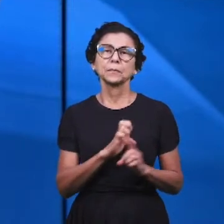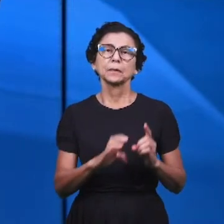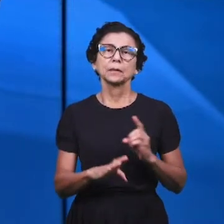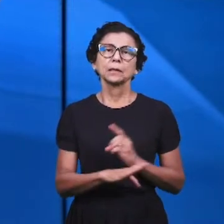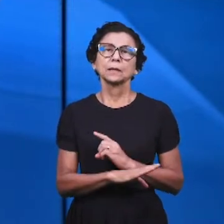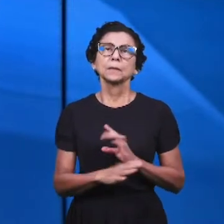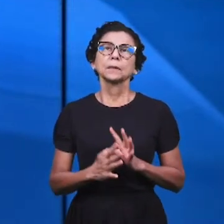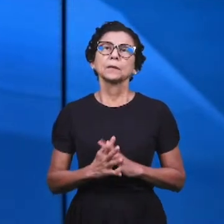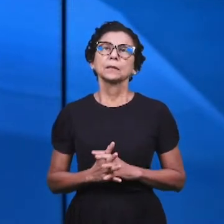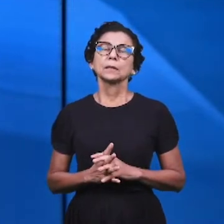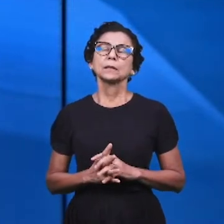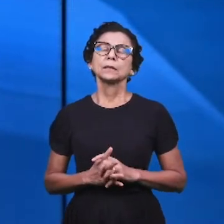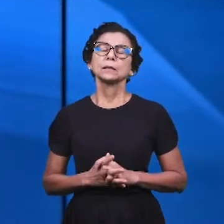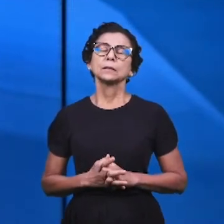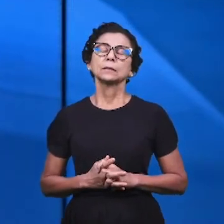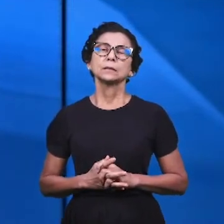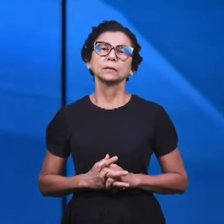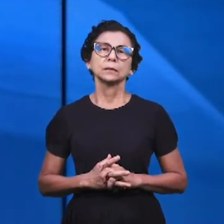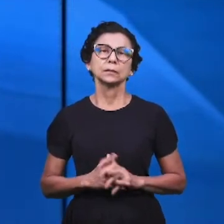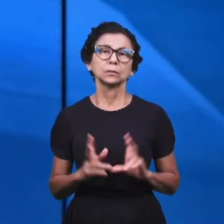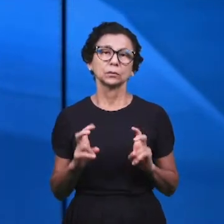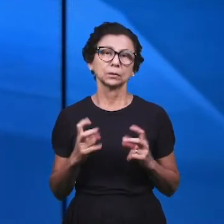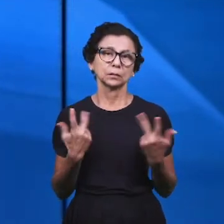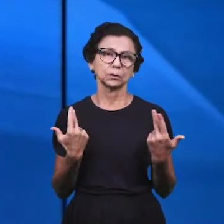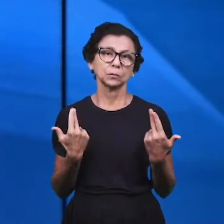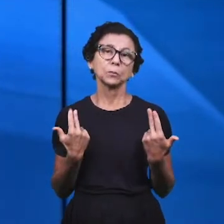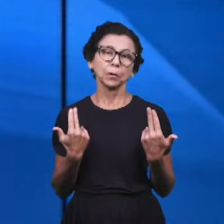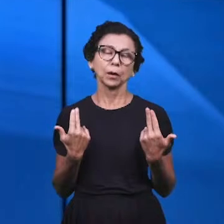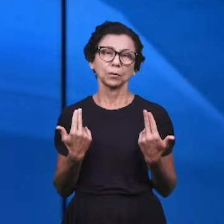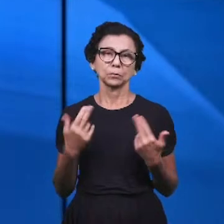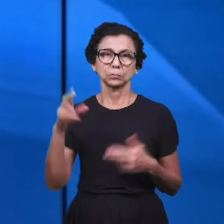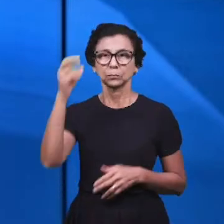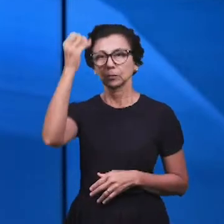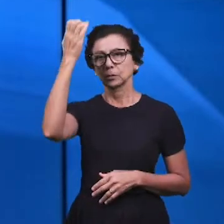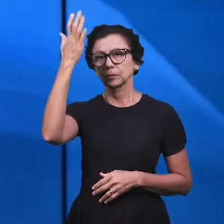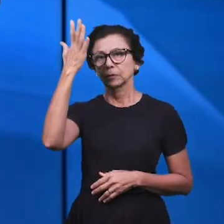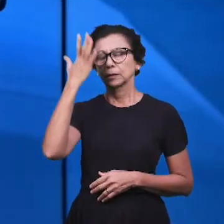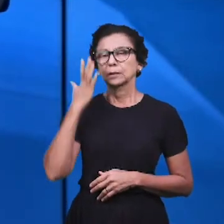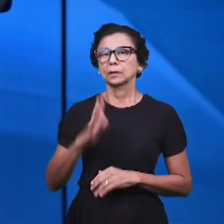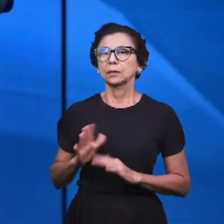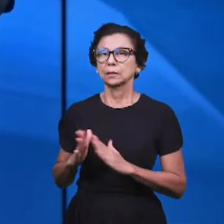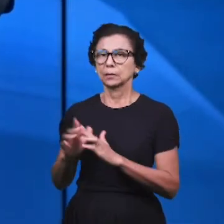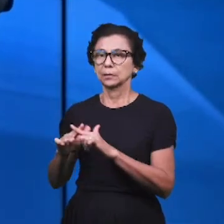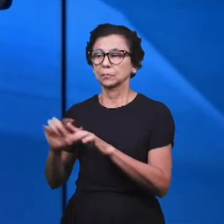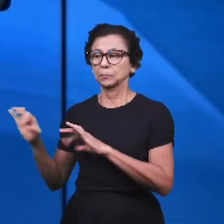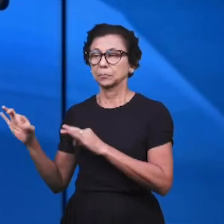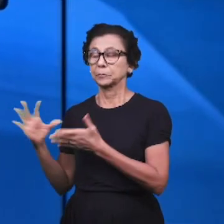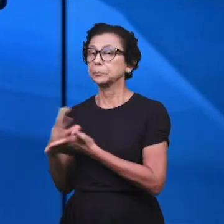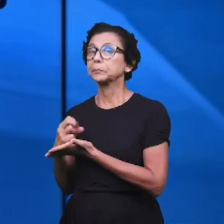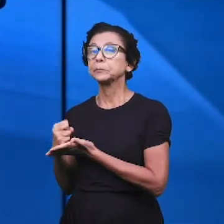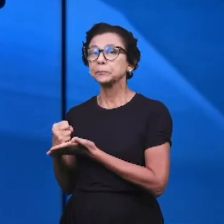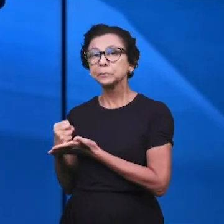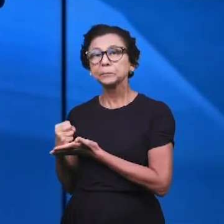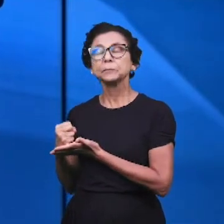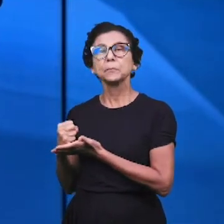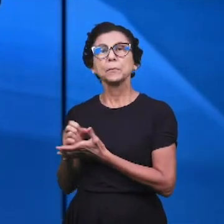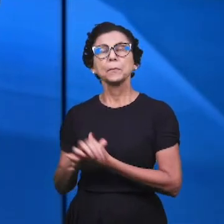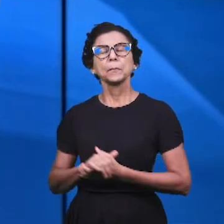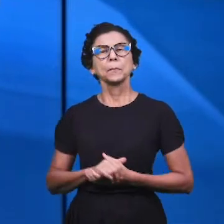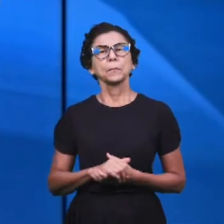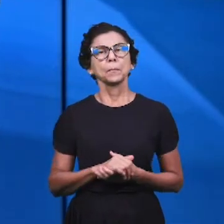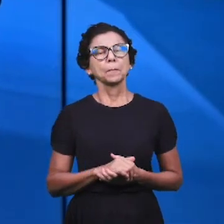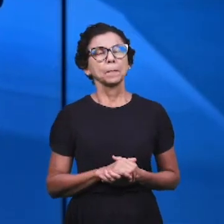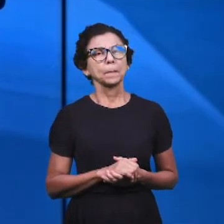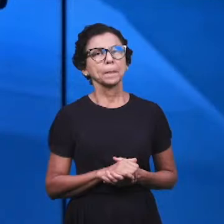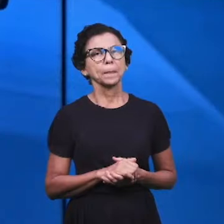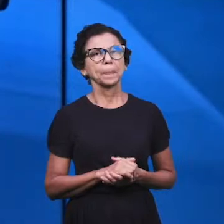continuar dentro do nosso tema que o Senhor tem orientado, que é quanto ao preparo da igreja para o arrebatamento. E nós vamos